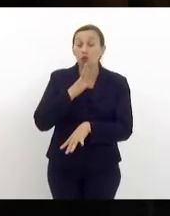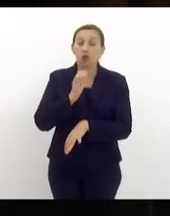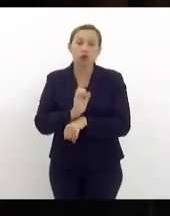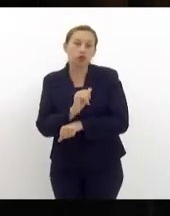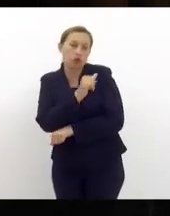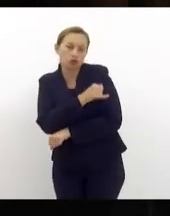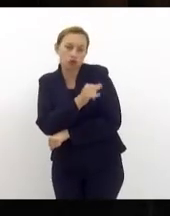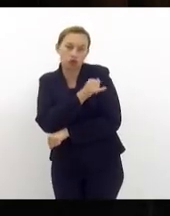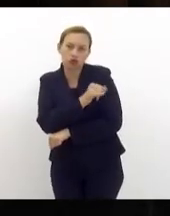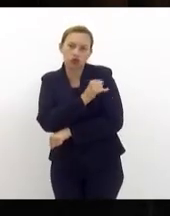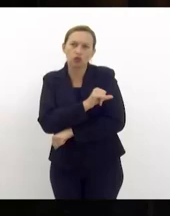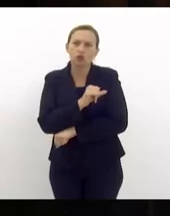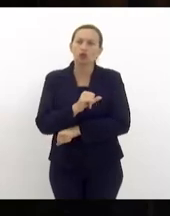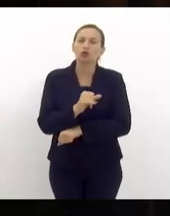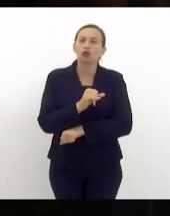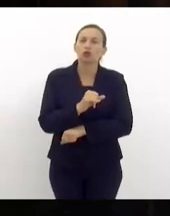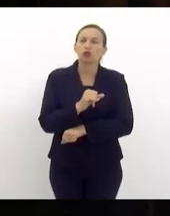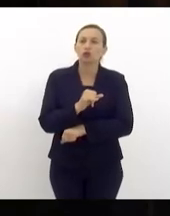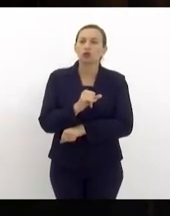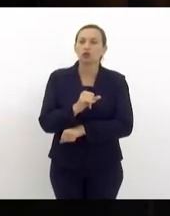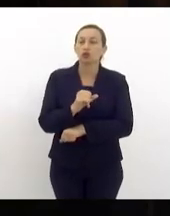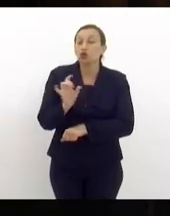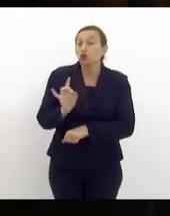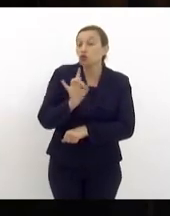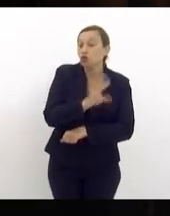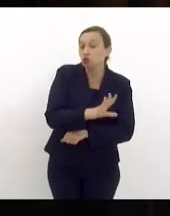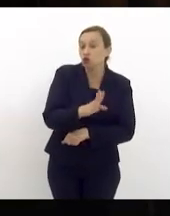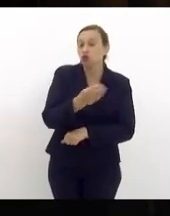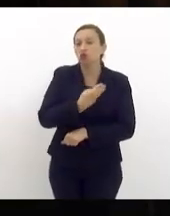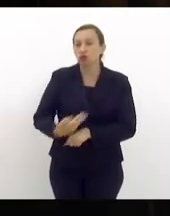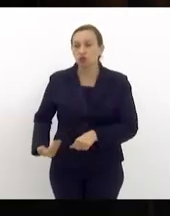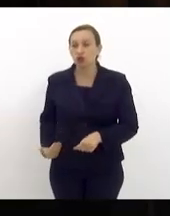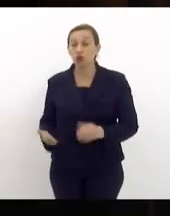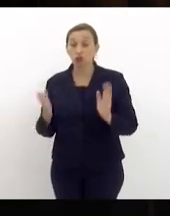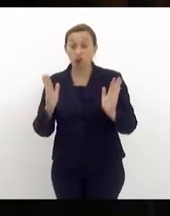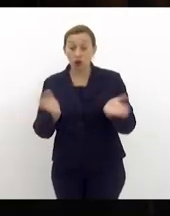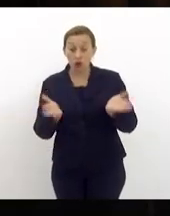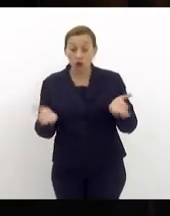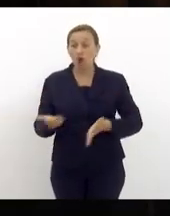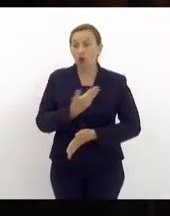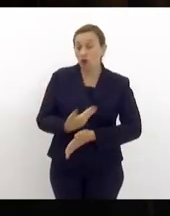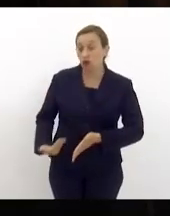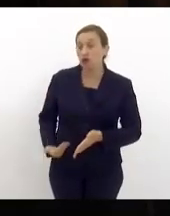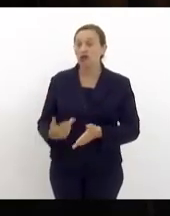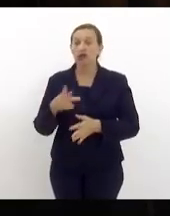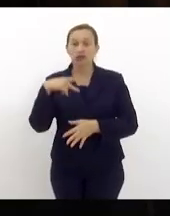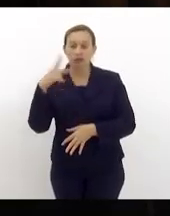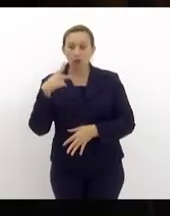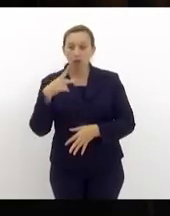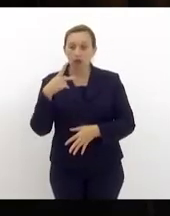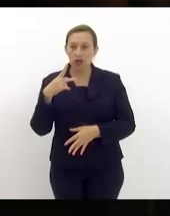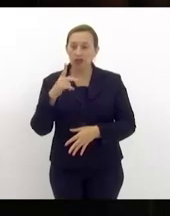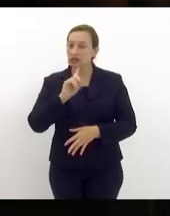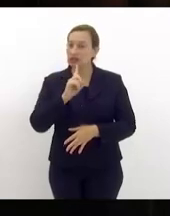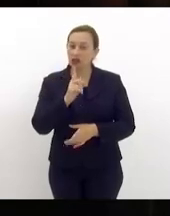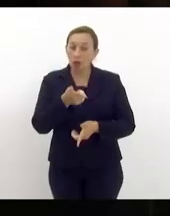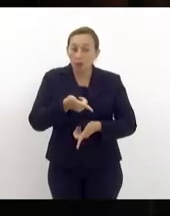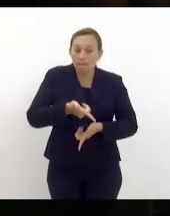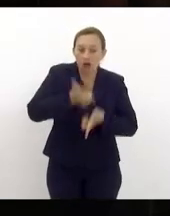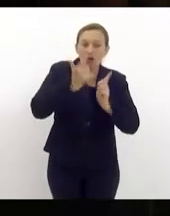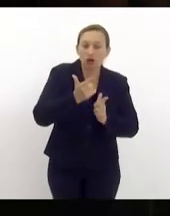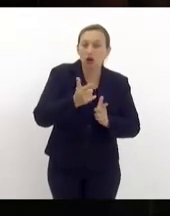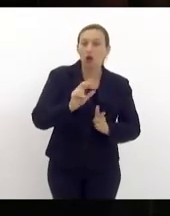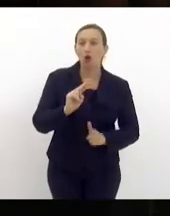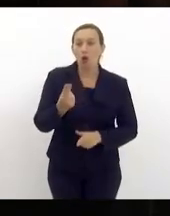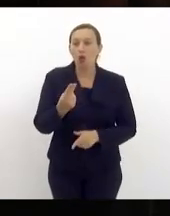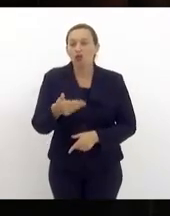Rio de Janeiro como esse portador nos últimos governos e no atual governo dessa política que, se não mata na ponta do fuzil dentro das favelas,